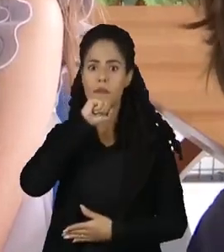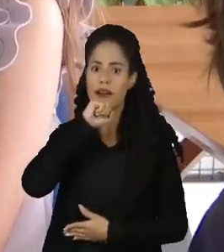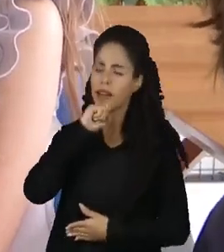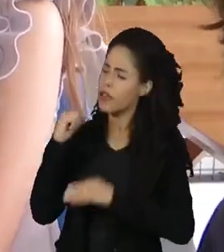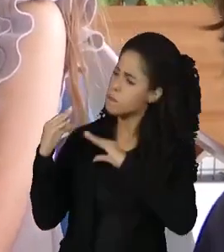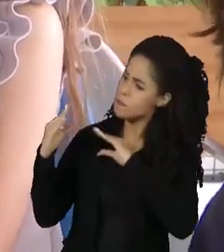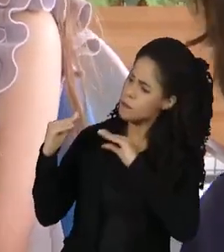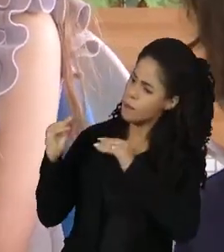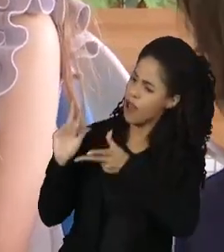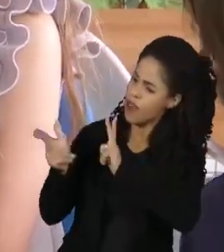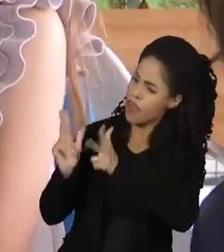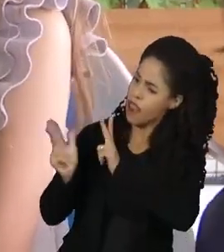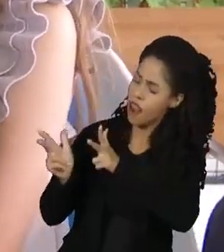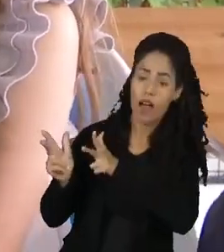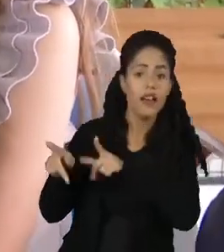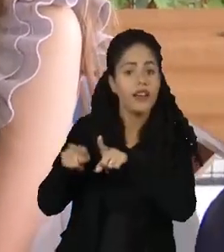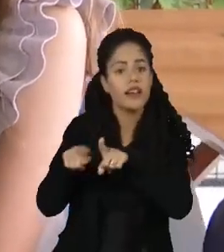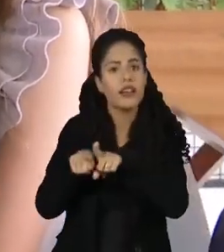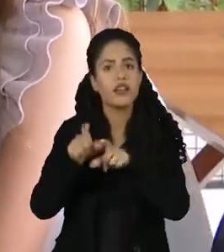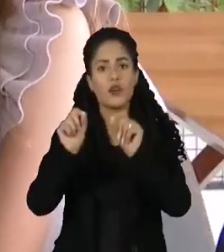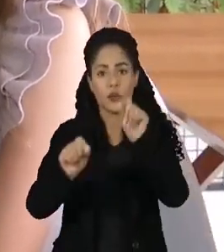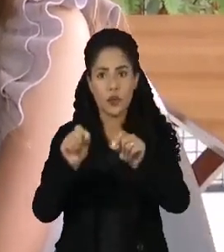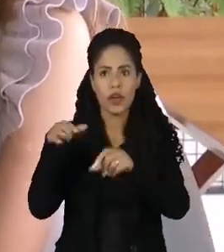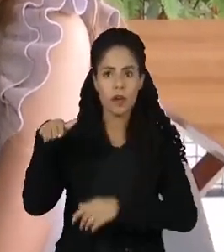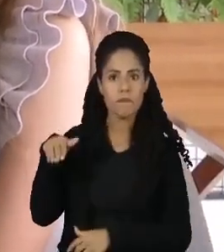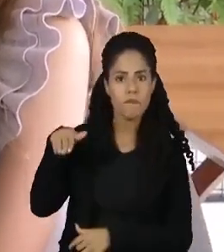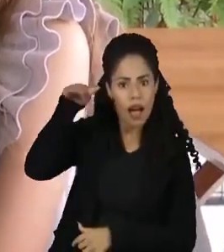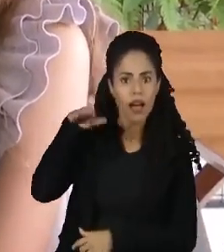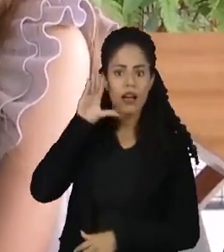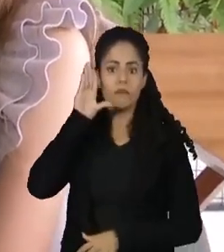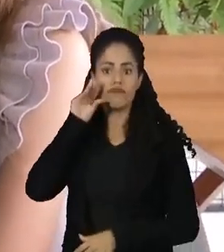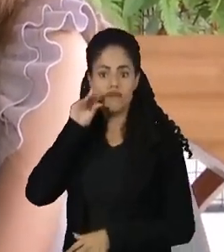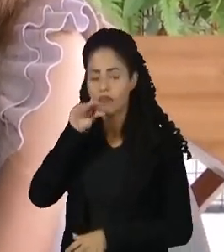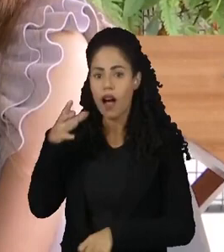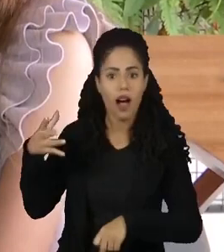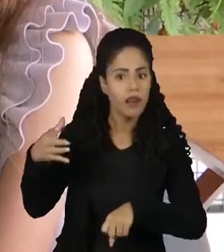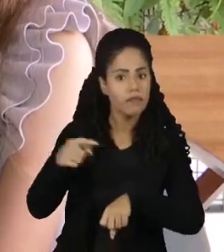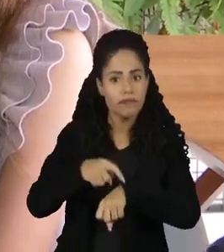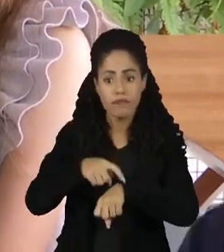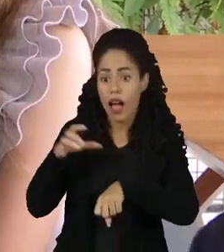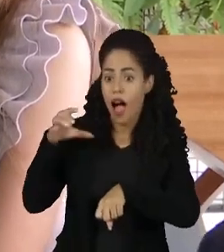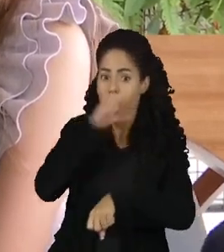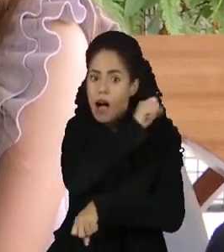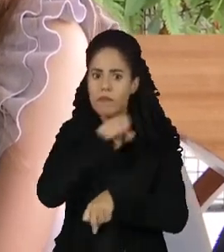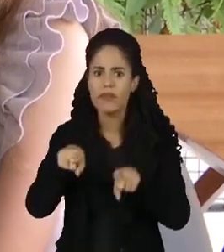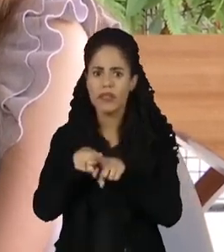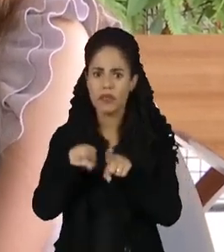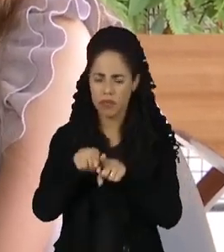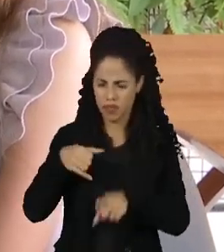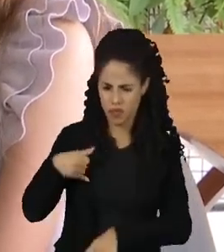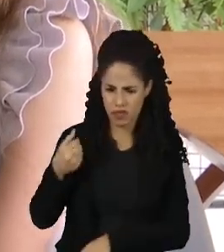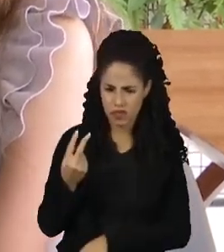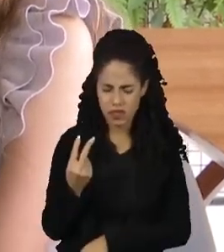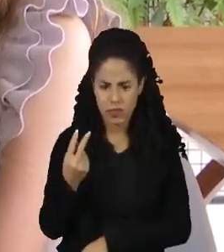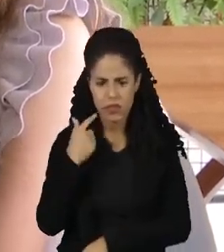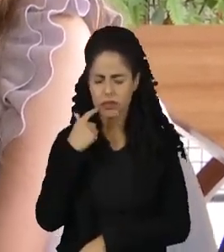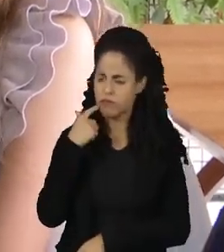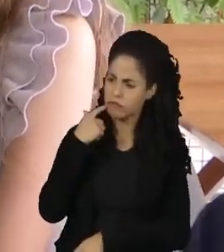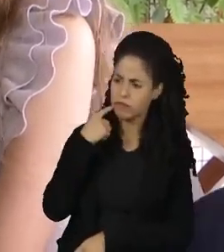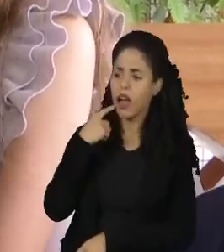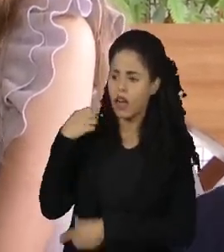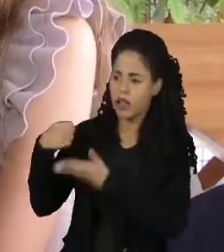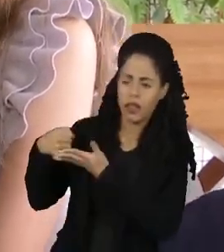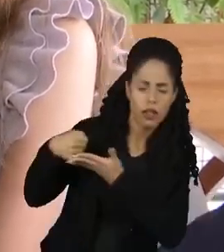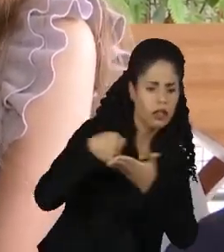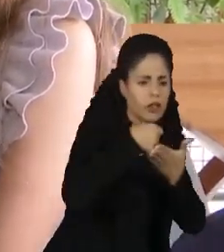de preocupação, porque como a mais velha falou muito rápido e ele não falava aos 2 anos e meio, eu levei até numa